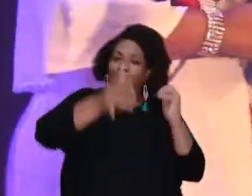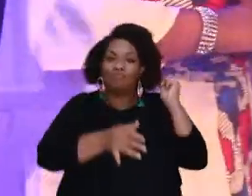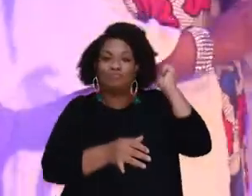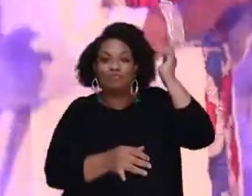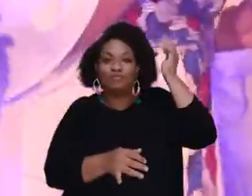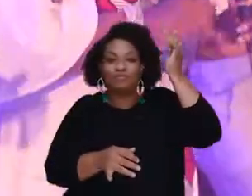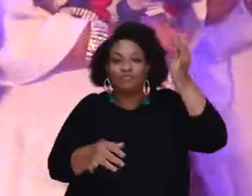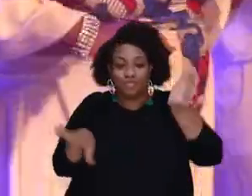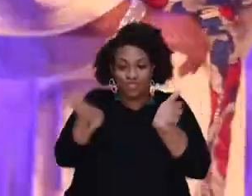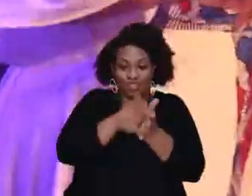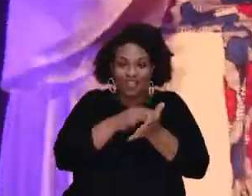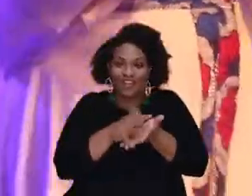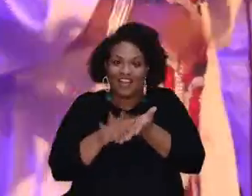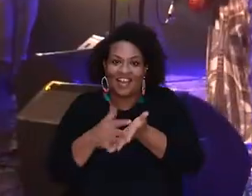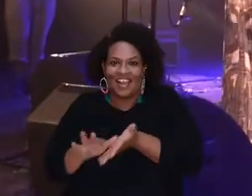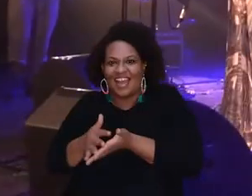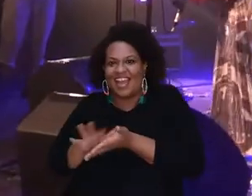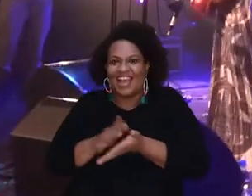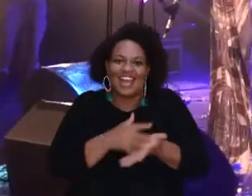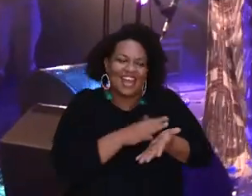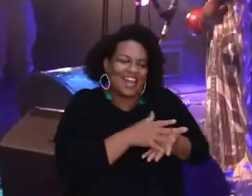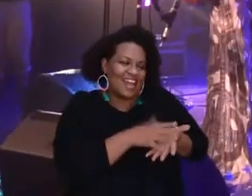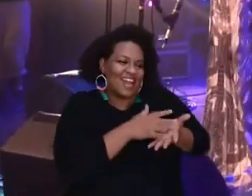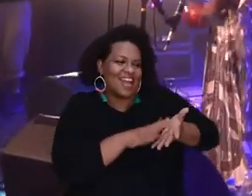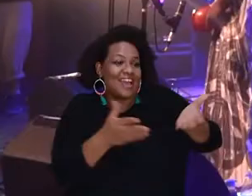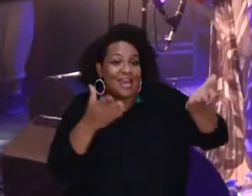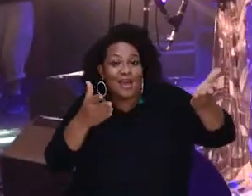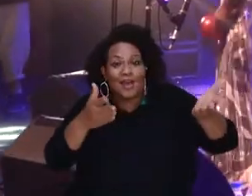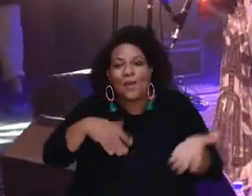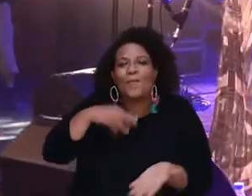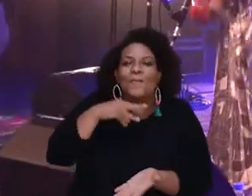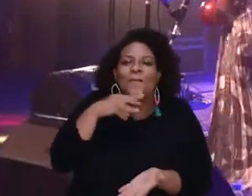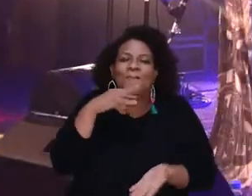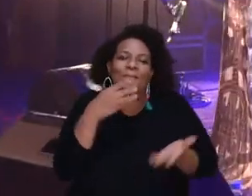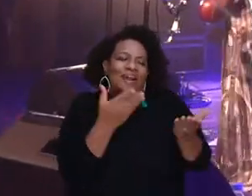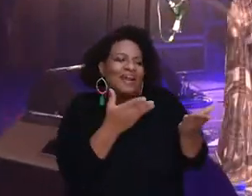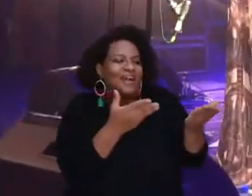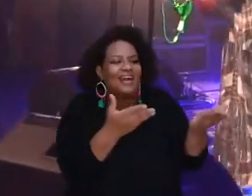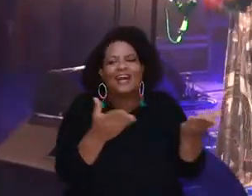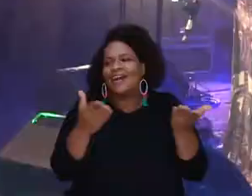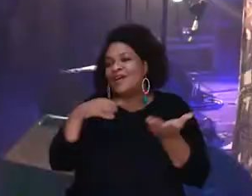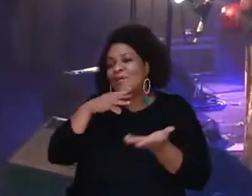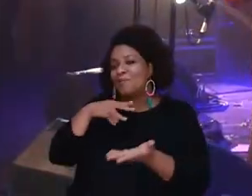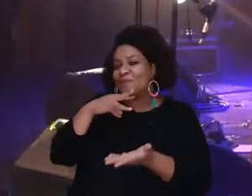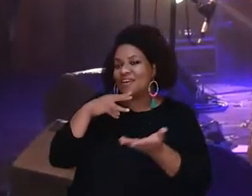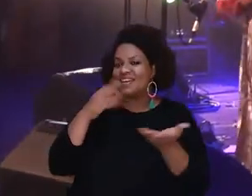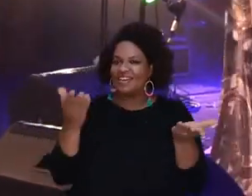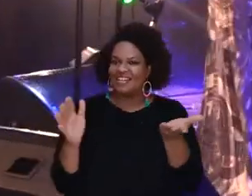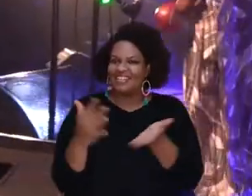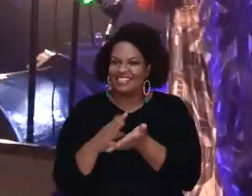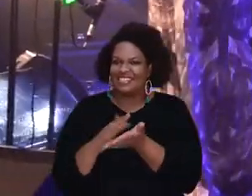fim. Rala coco chegou com Aurinha, essa festa não vai mais ter fim. Oh mamãe, dona Maria, oh